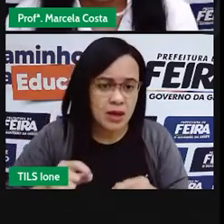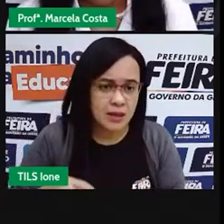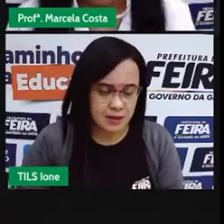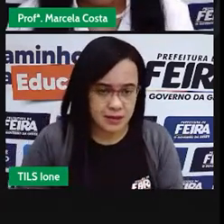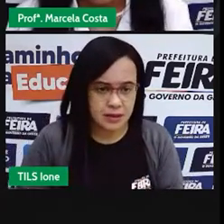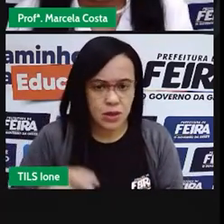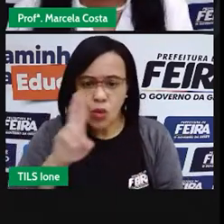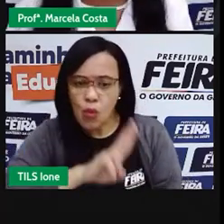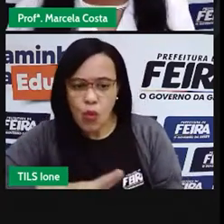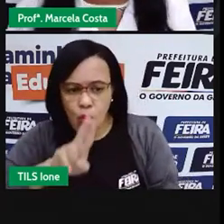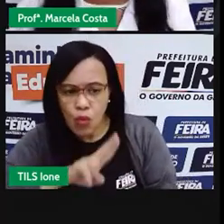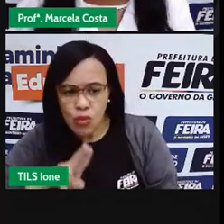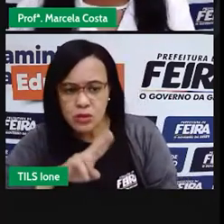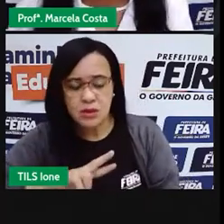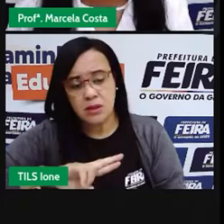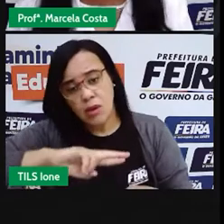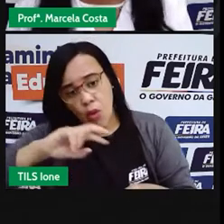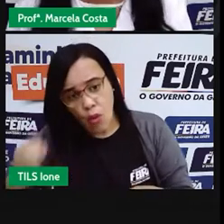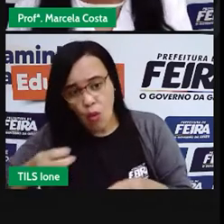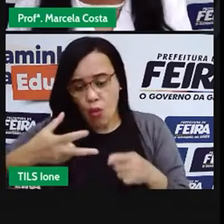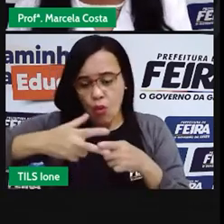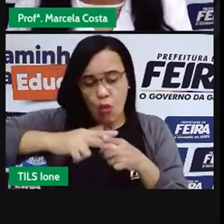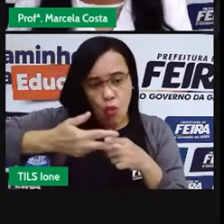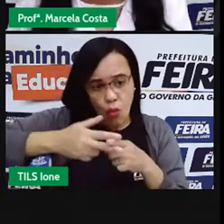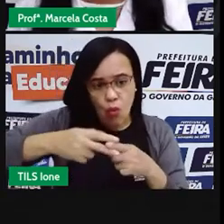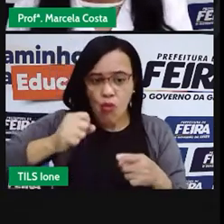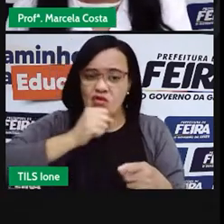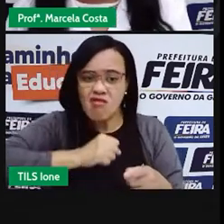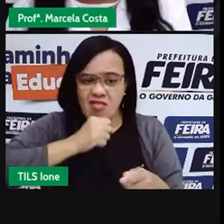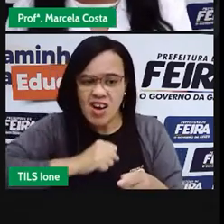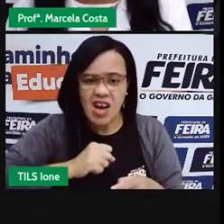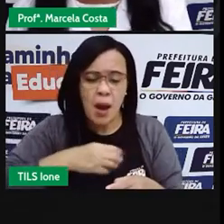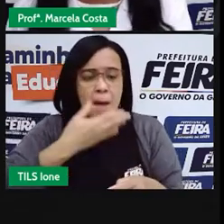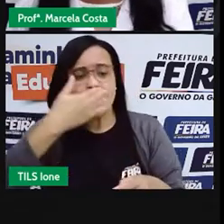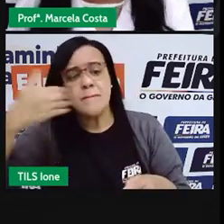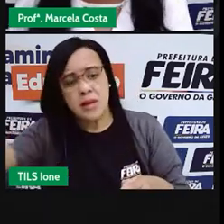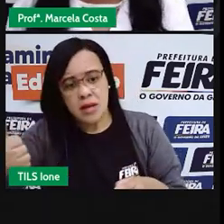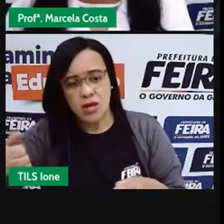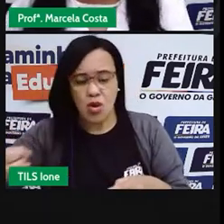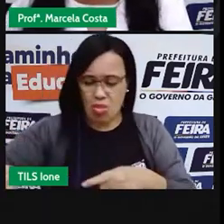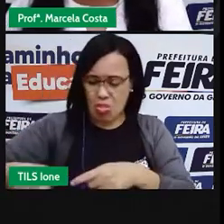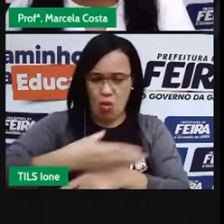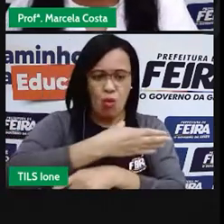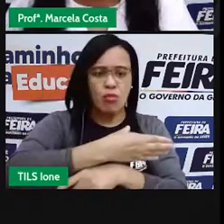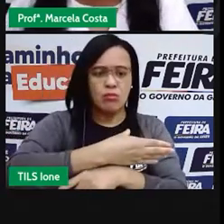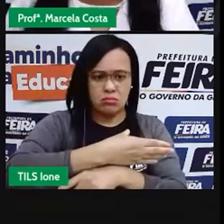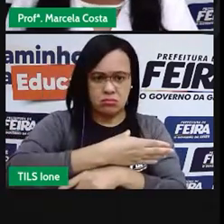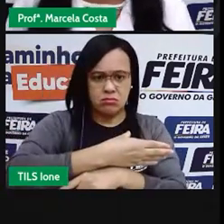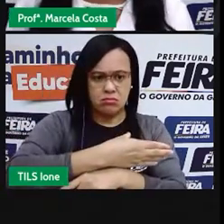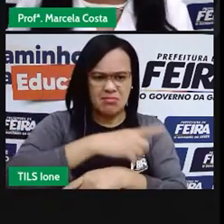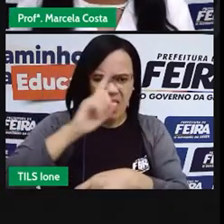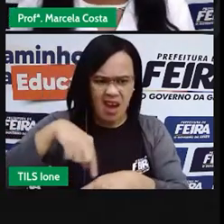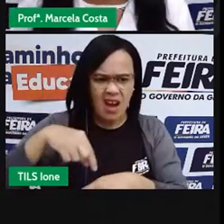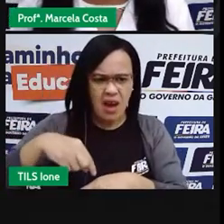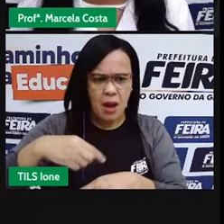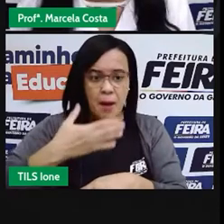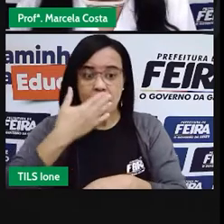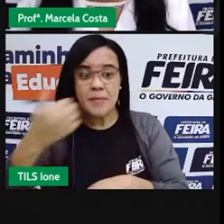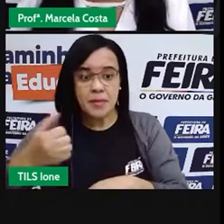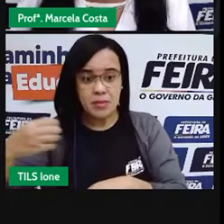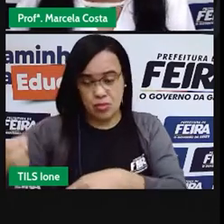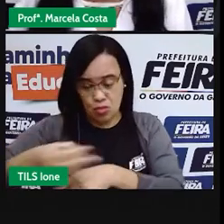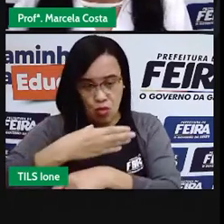algo novo dentro de uma loja, no supermercado, por que você não procura ali na sua vizinhança, na sua